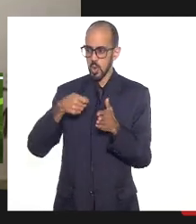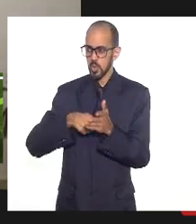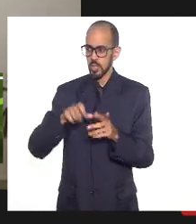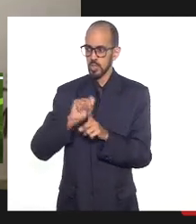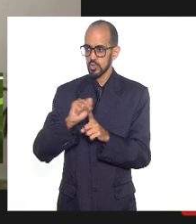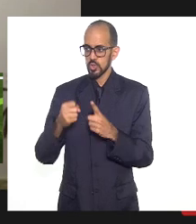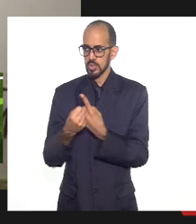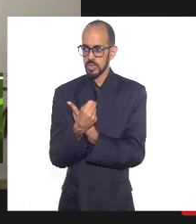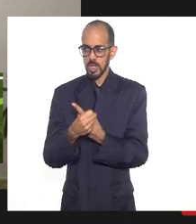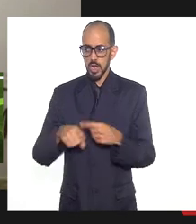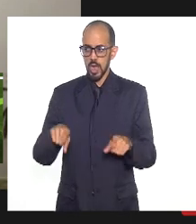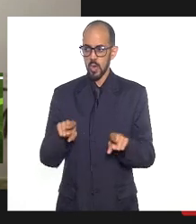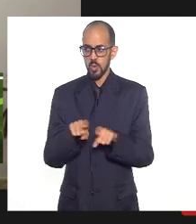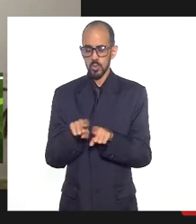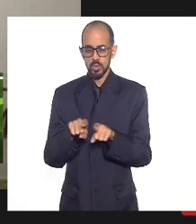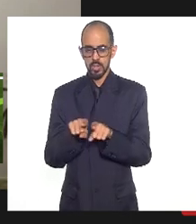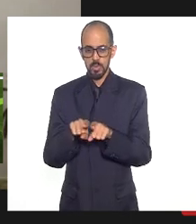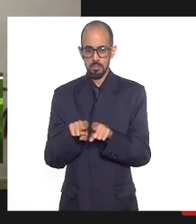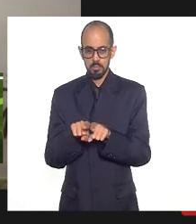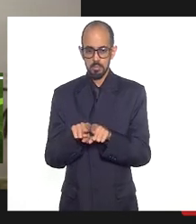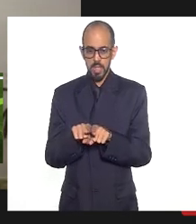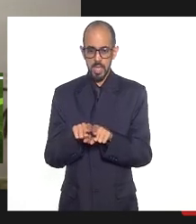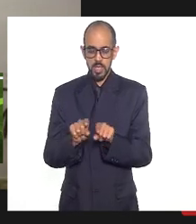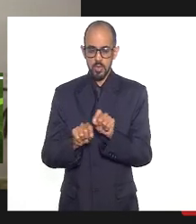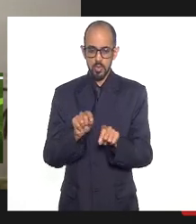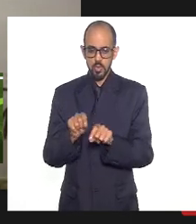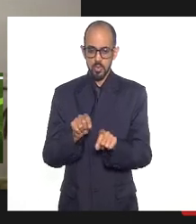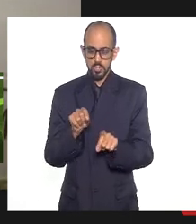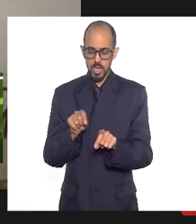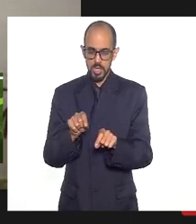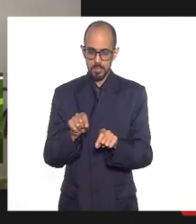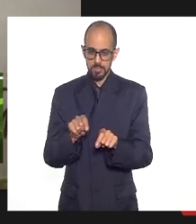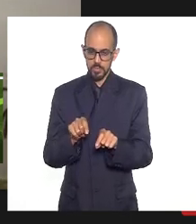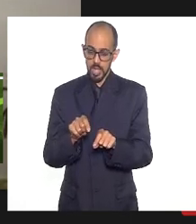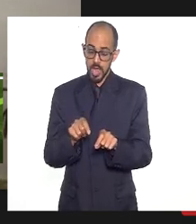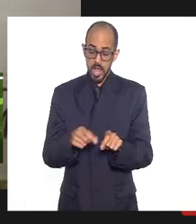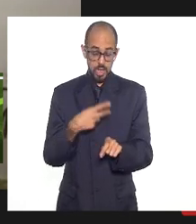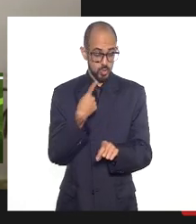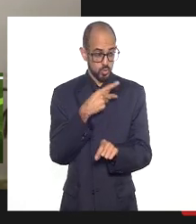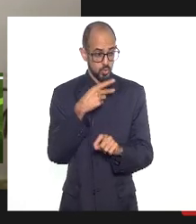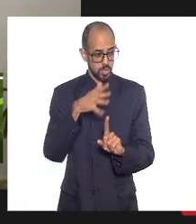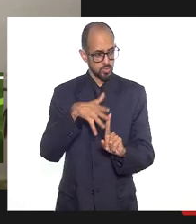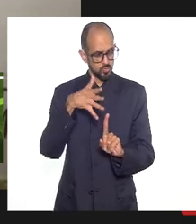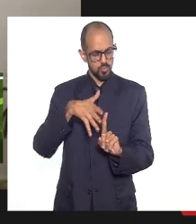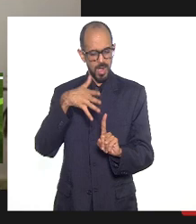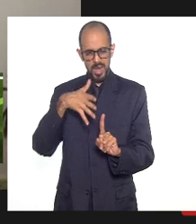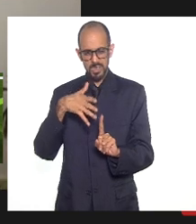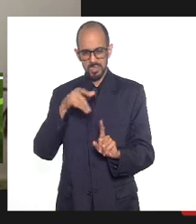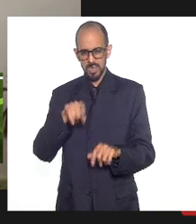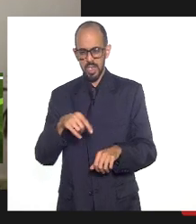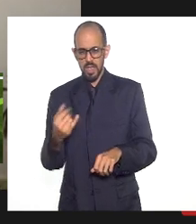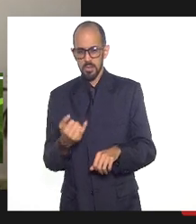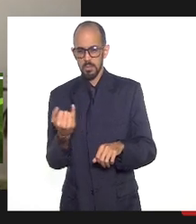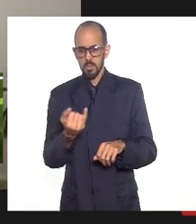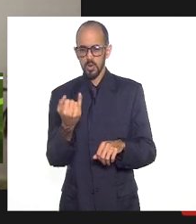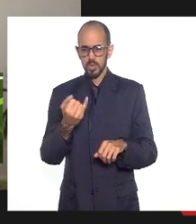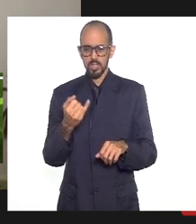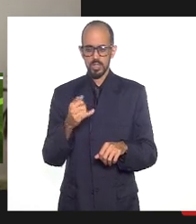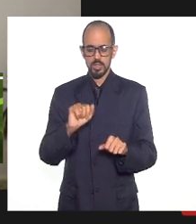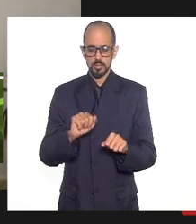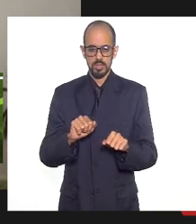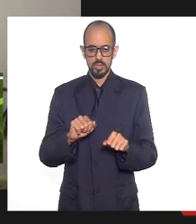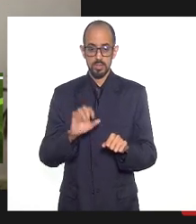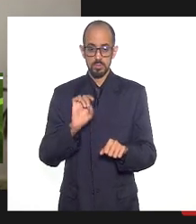gente precisa. Então, as suas considerações são fundamentais e importantes,